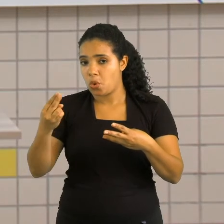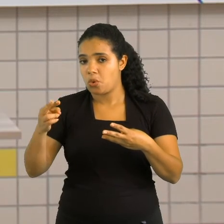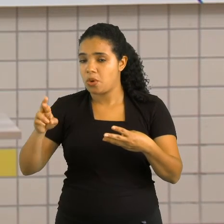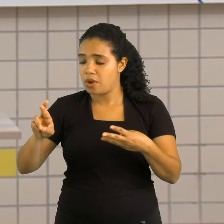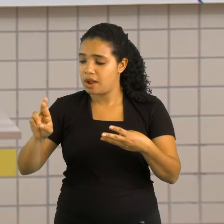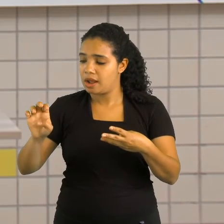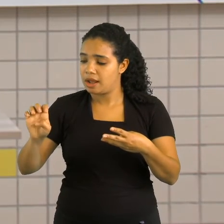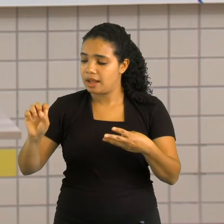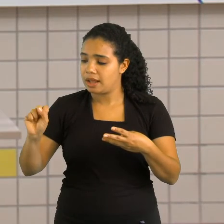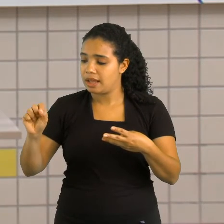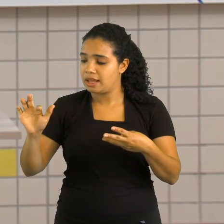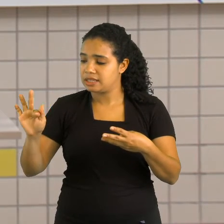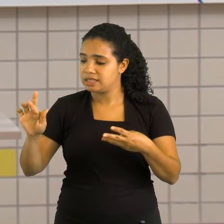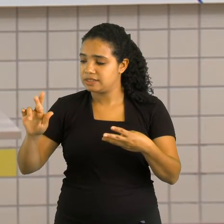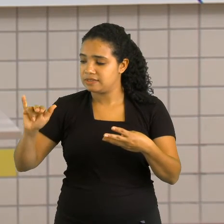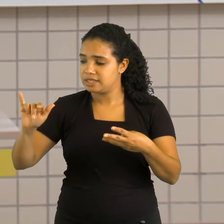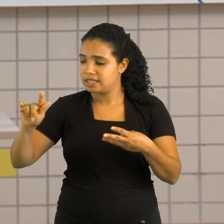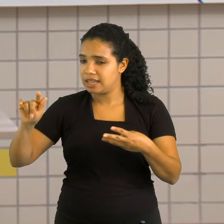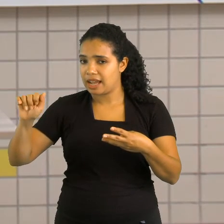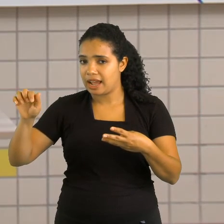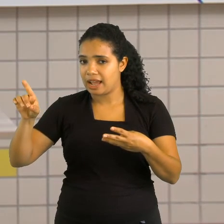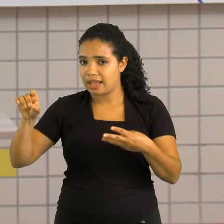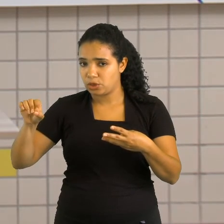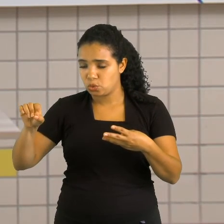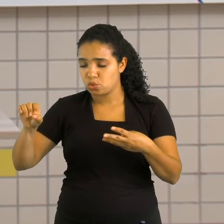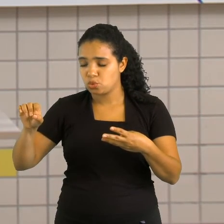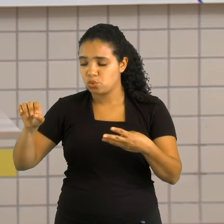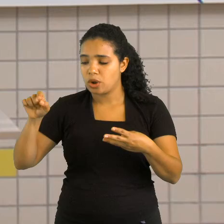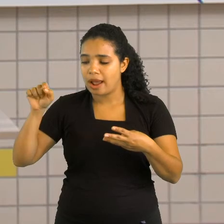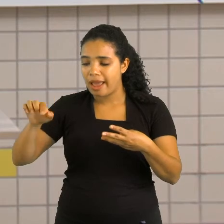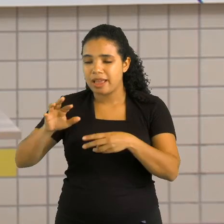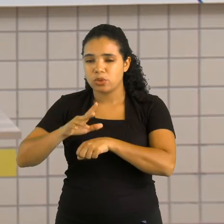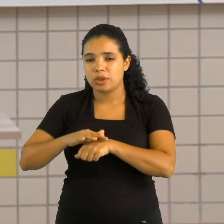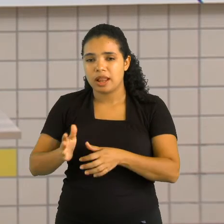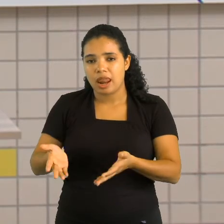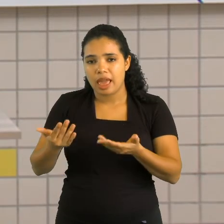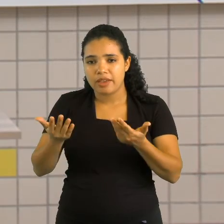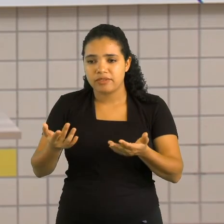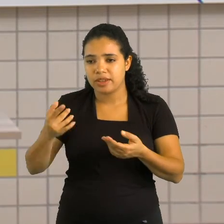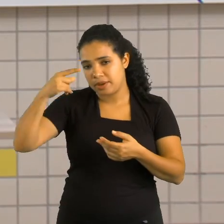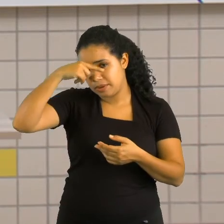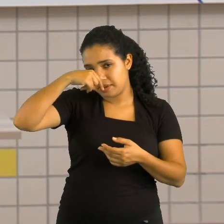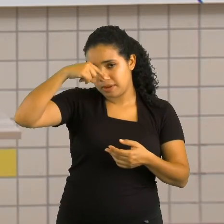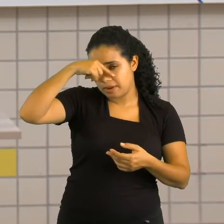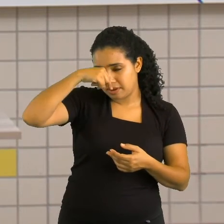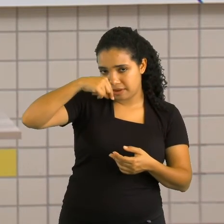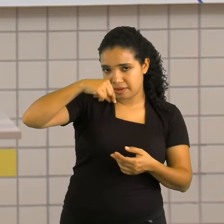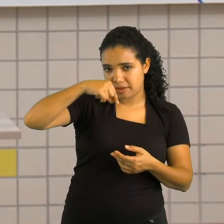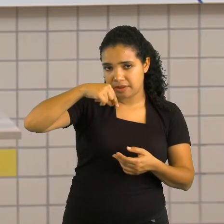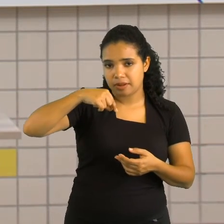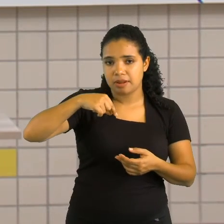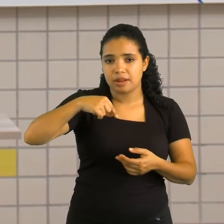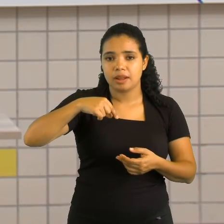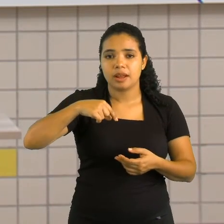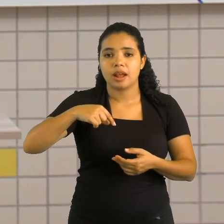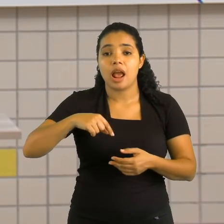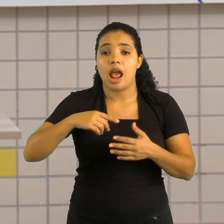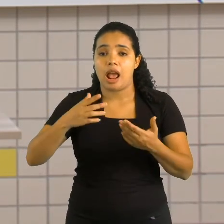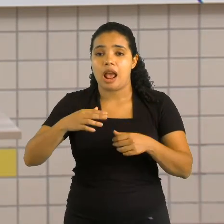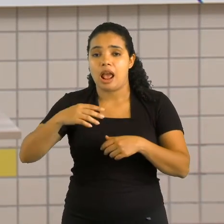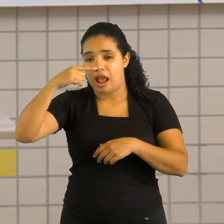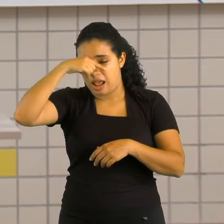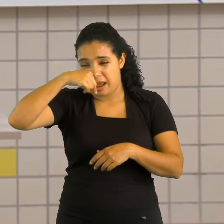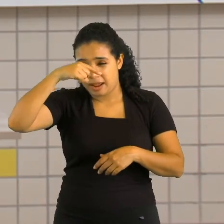diferente que tende a ter sintomas mais leves, o resfriado. Já a gripe não. A gripe ela pode trazer